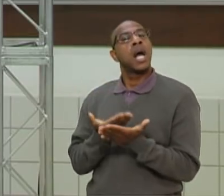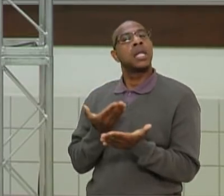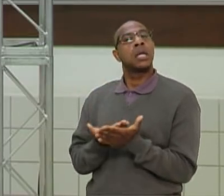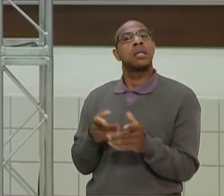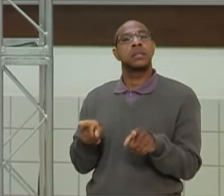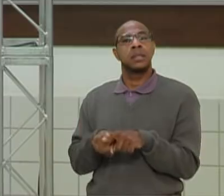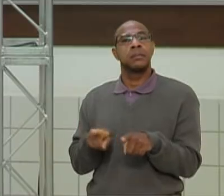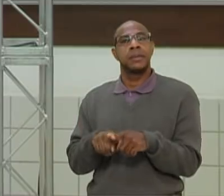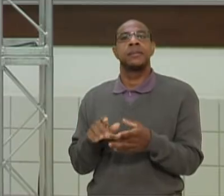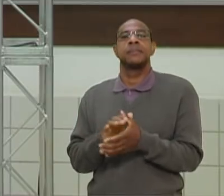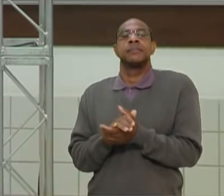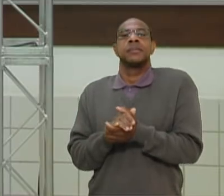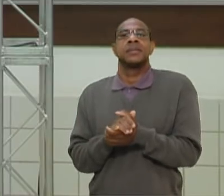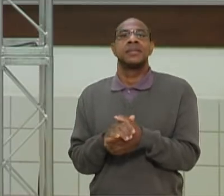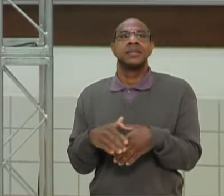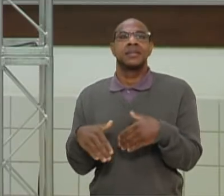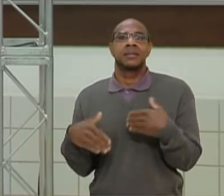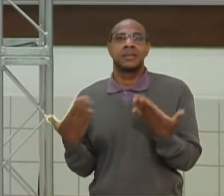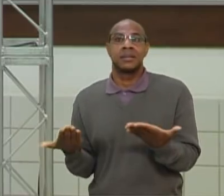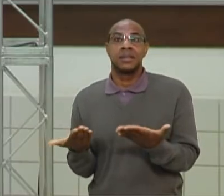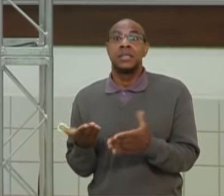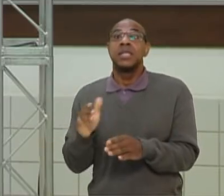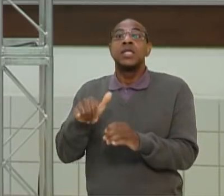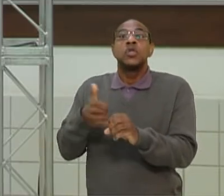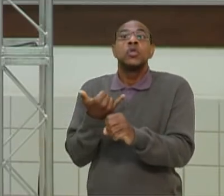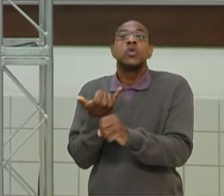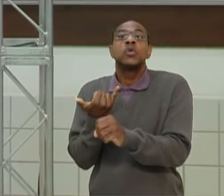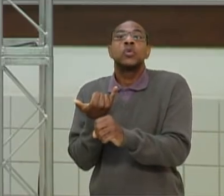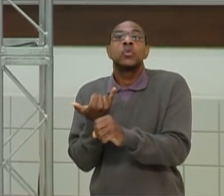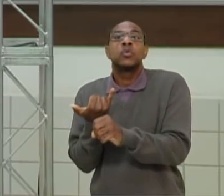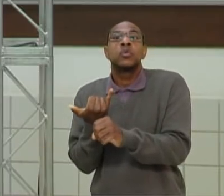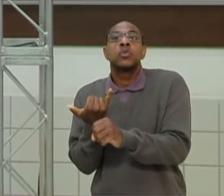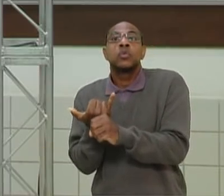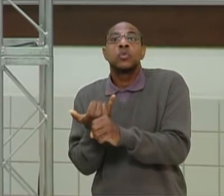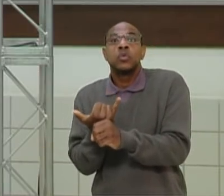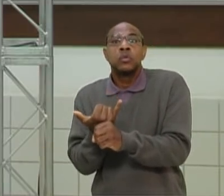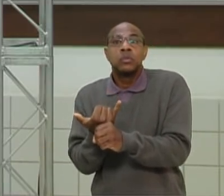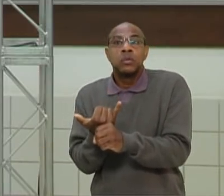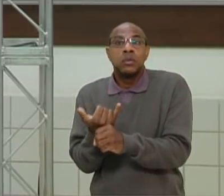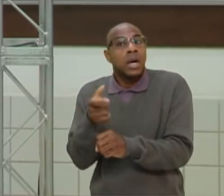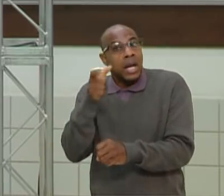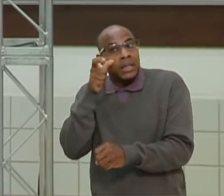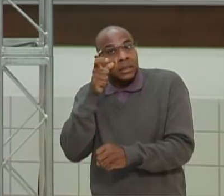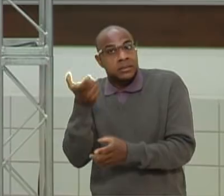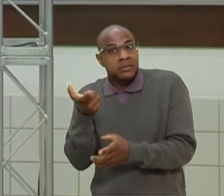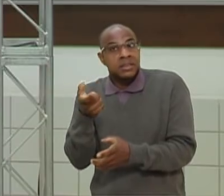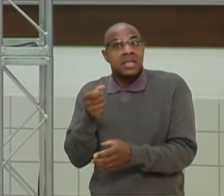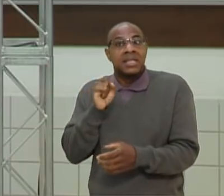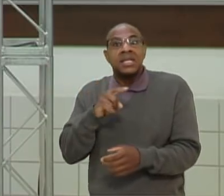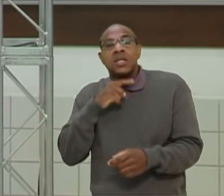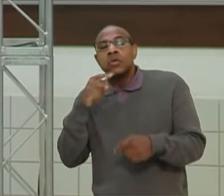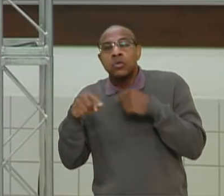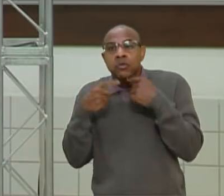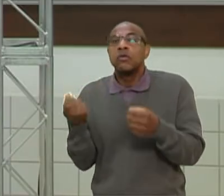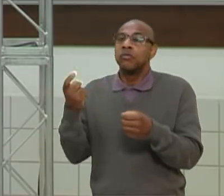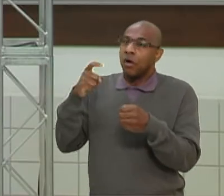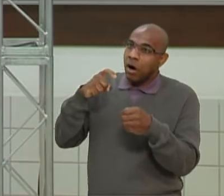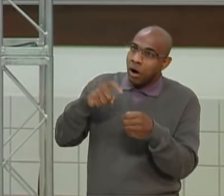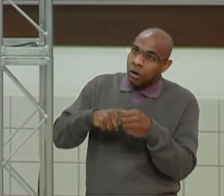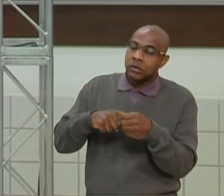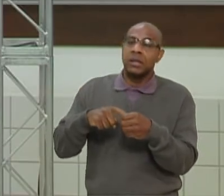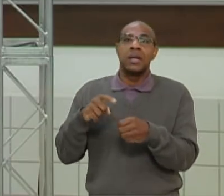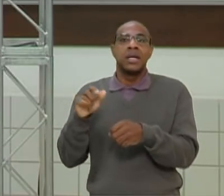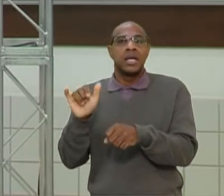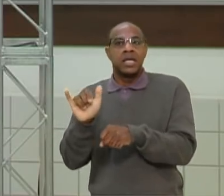né? Com tá a aula lá no YouTube, se ficou alguma dúvida, dá para assistir de novo lá a aula e tirar as dúvidas, gente.